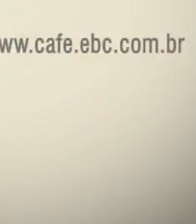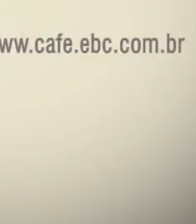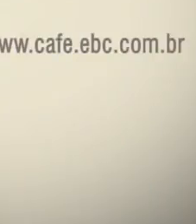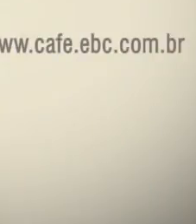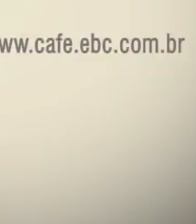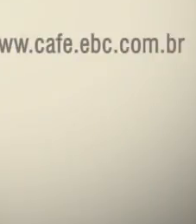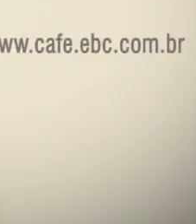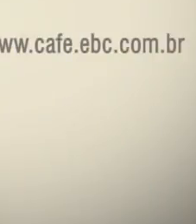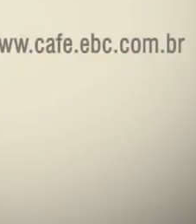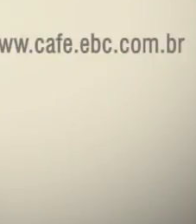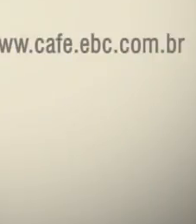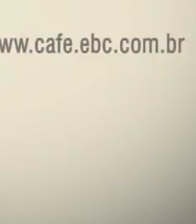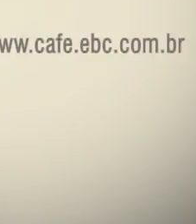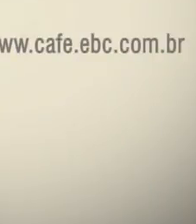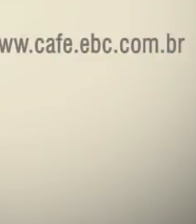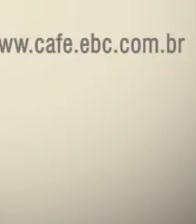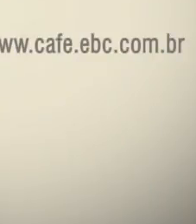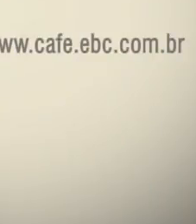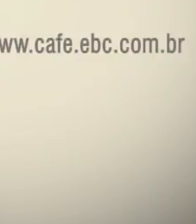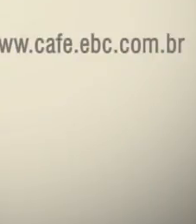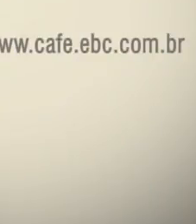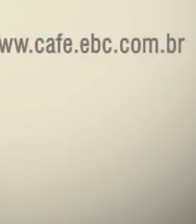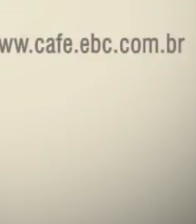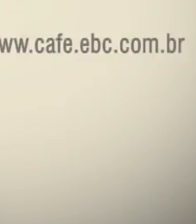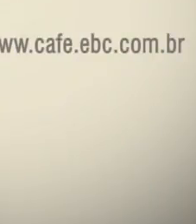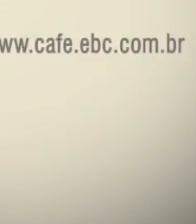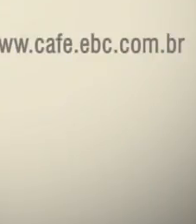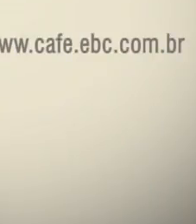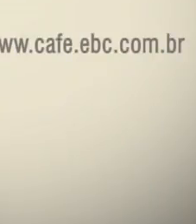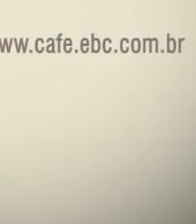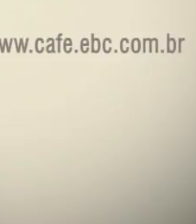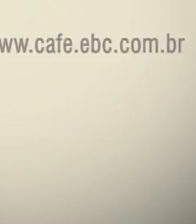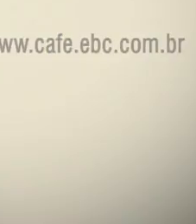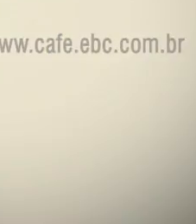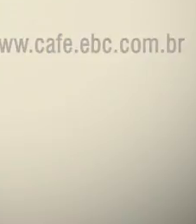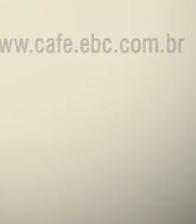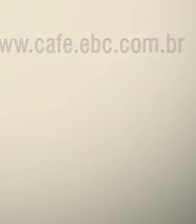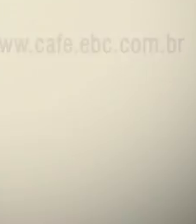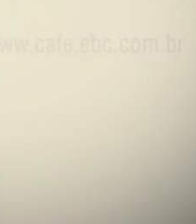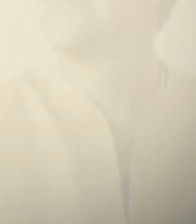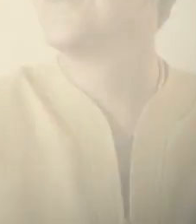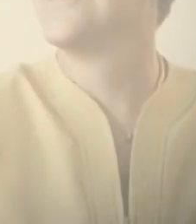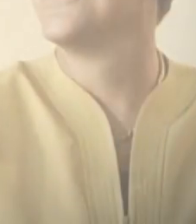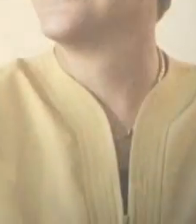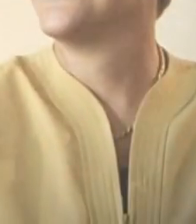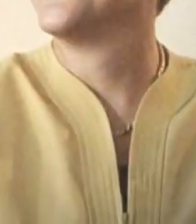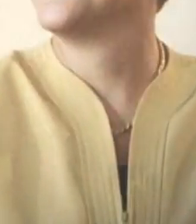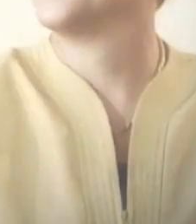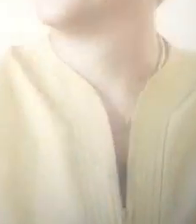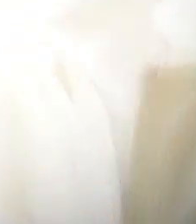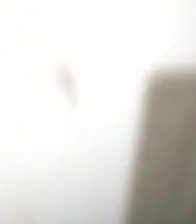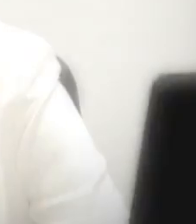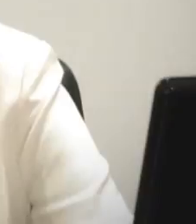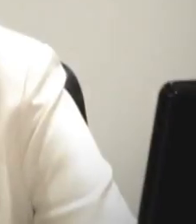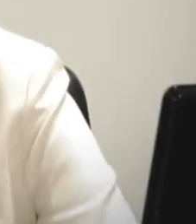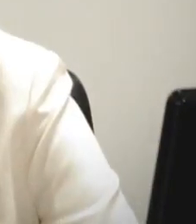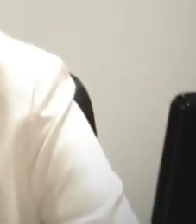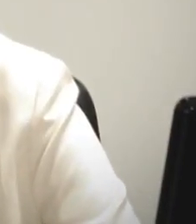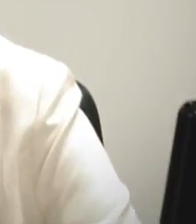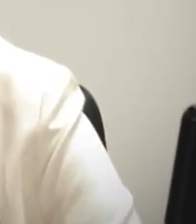é www.caf.fr ce.com.br voltamos segunda-feira até lá é